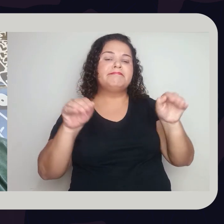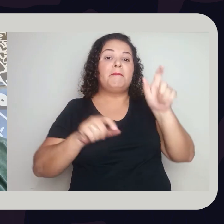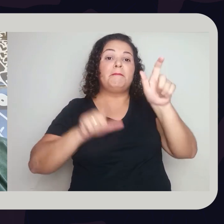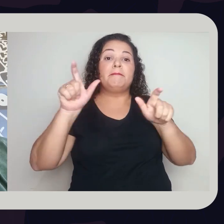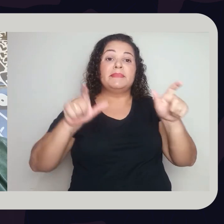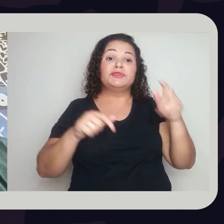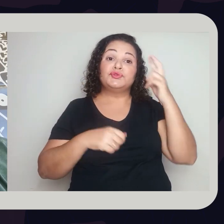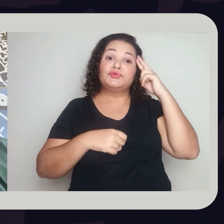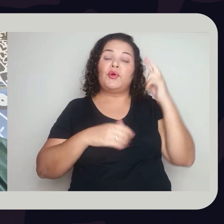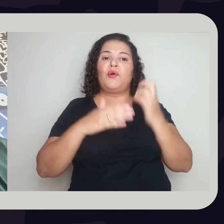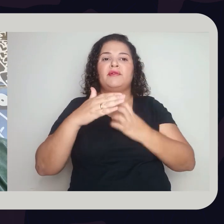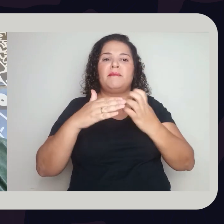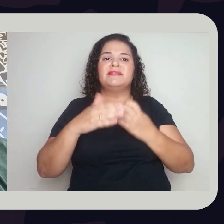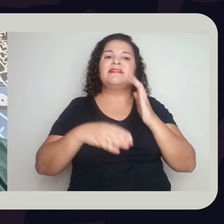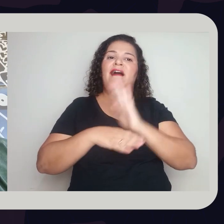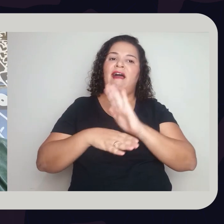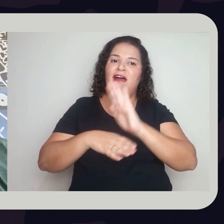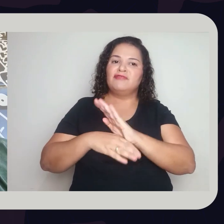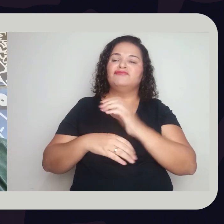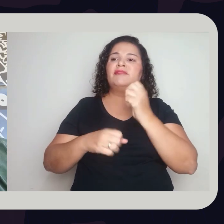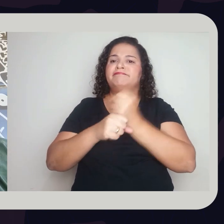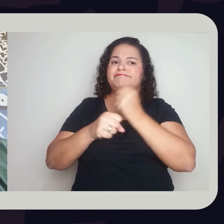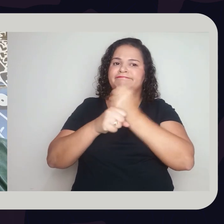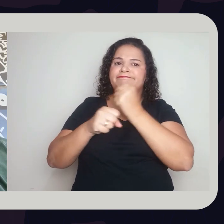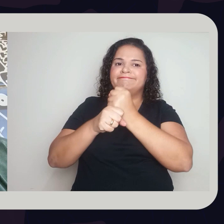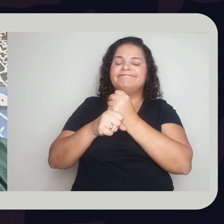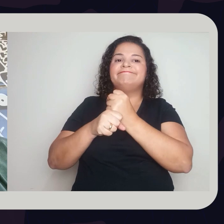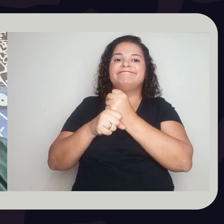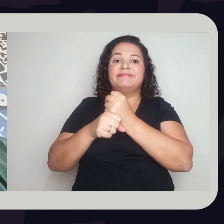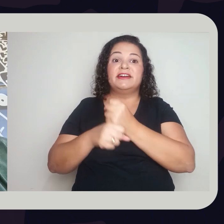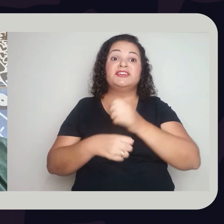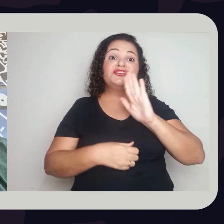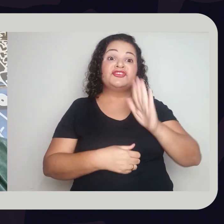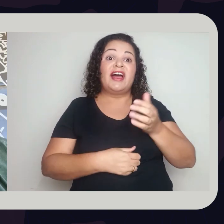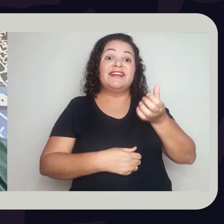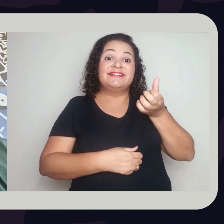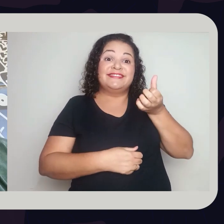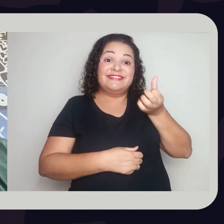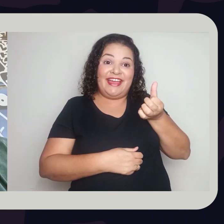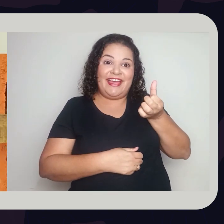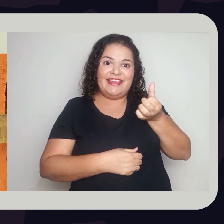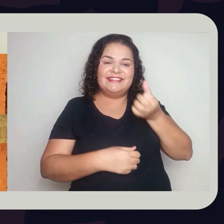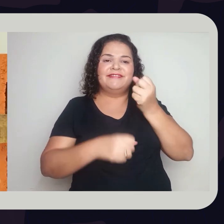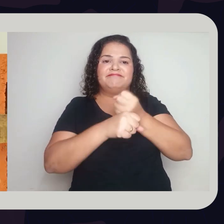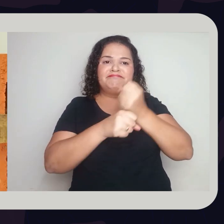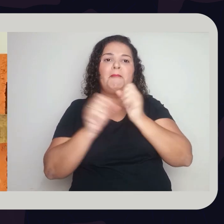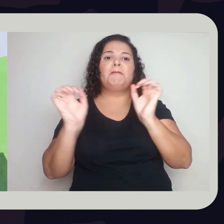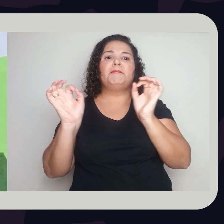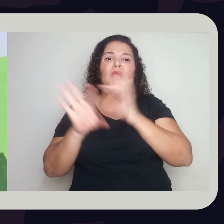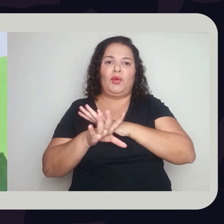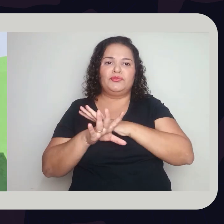os empresários daquela região para ajudarem, contribuírem também com a reforma. A gente